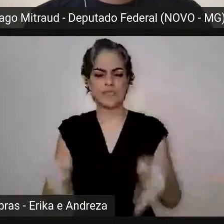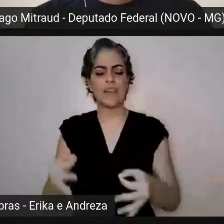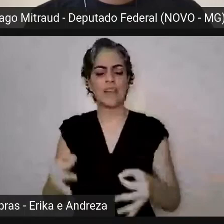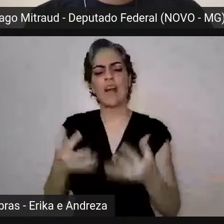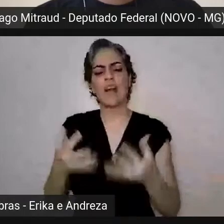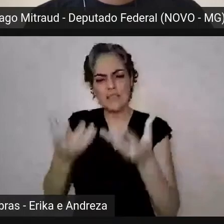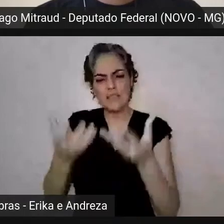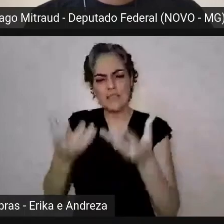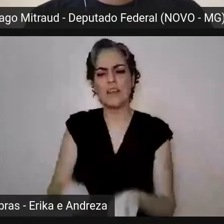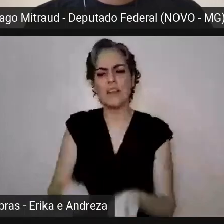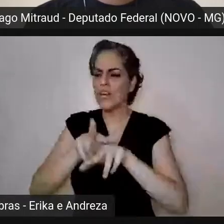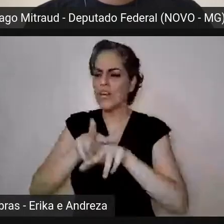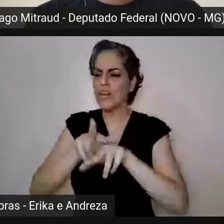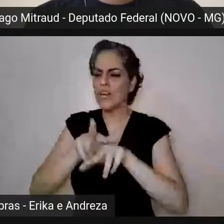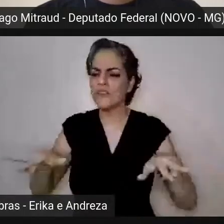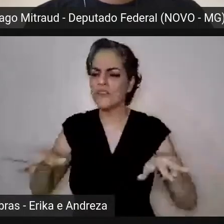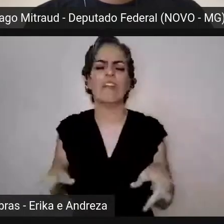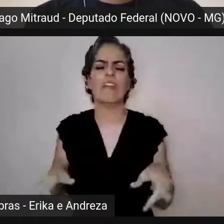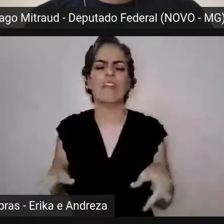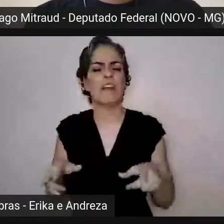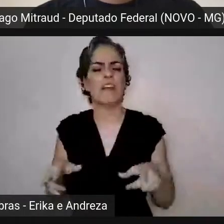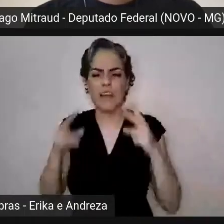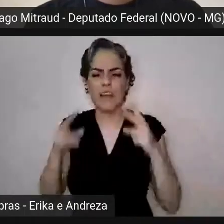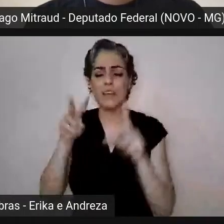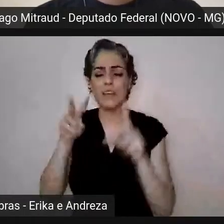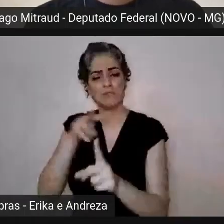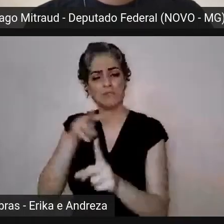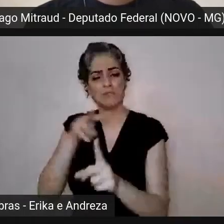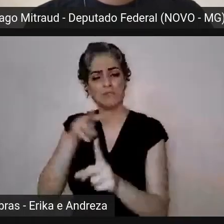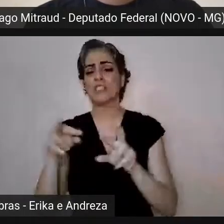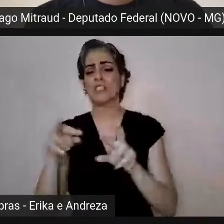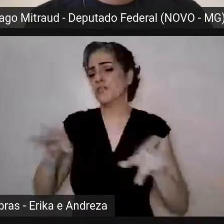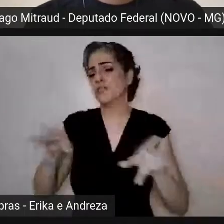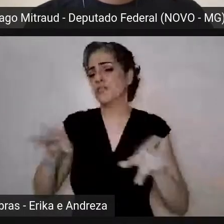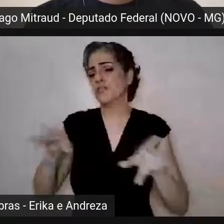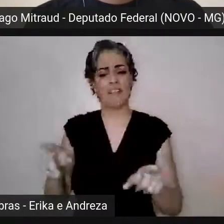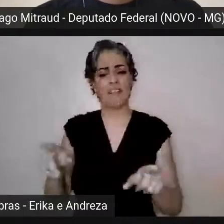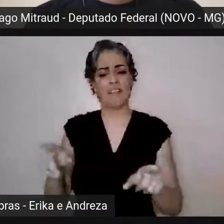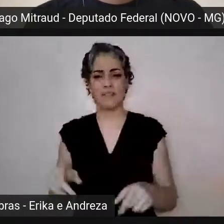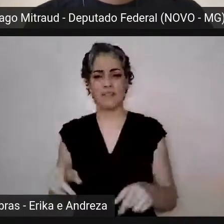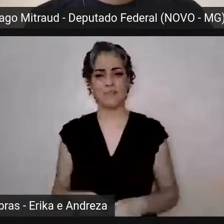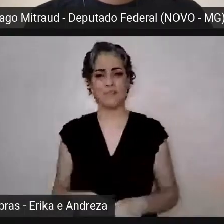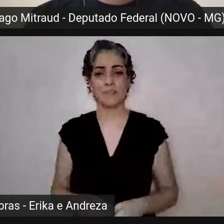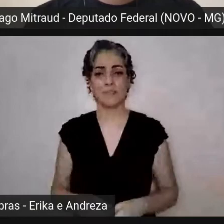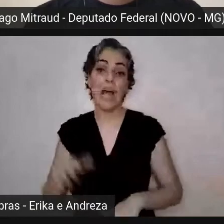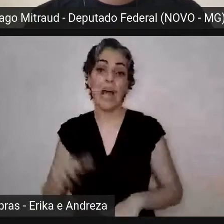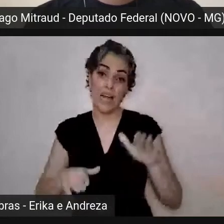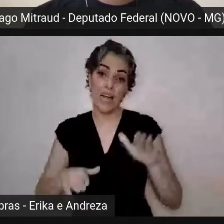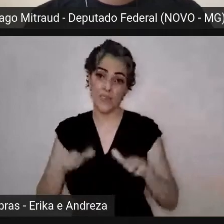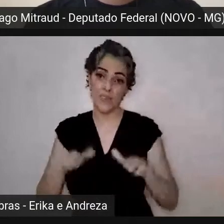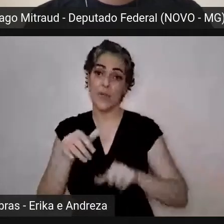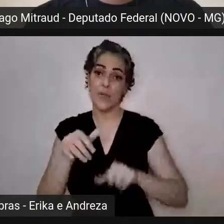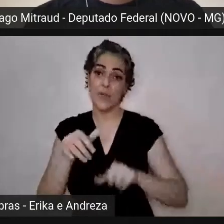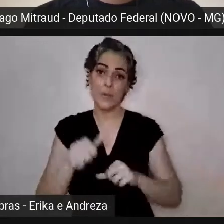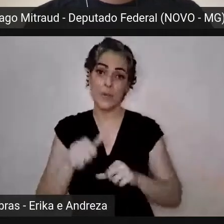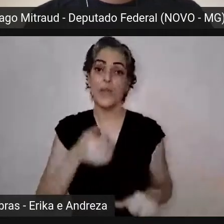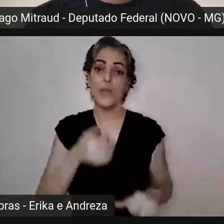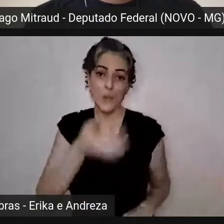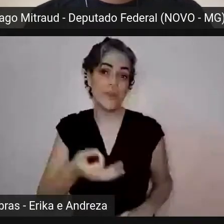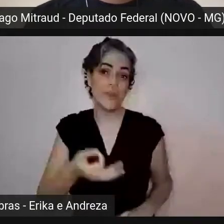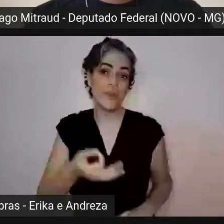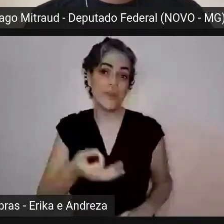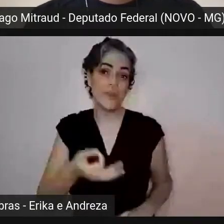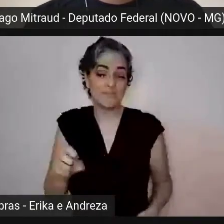a diversidade, com pontos de vista diferentes do que você acredita, ou porque às vezes você muda de ideia, por que não, né? E aí, então,